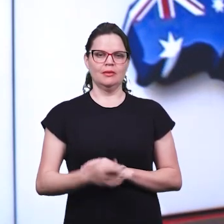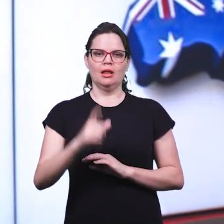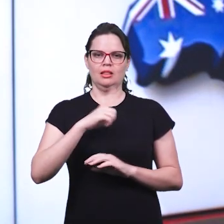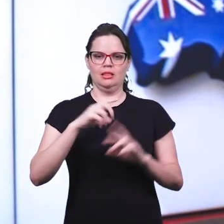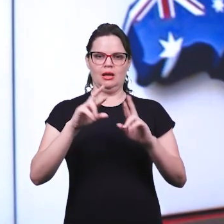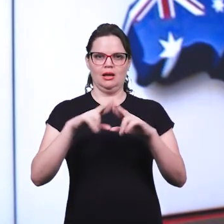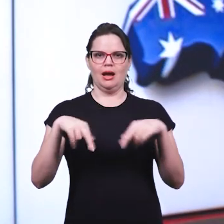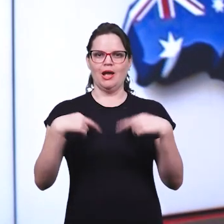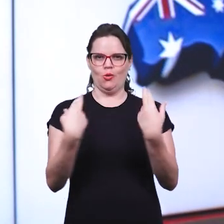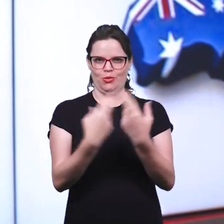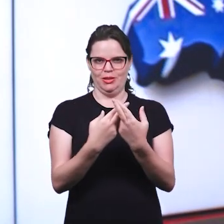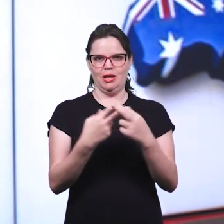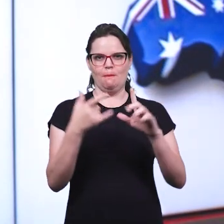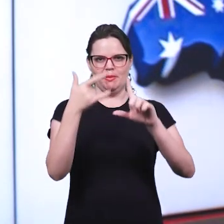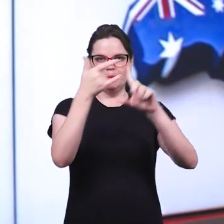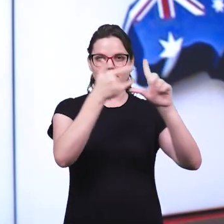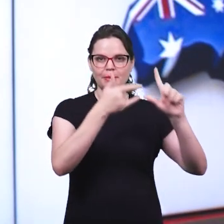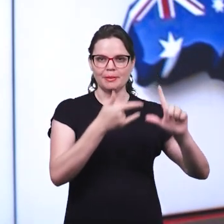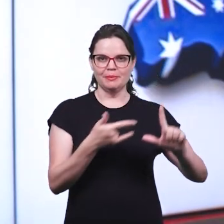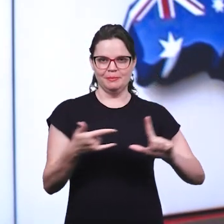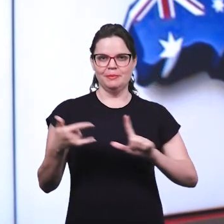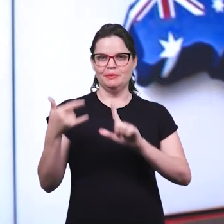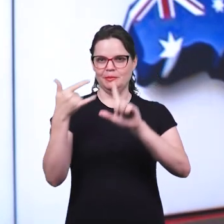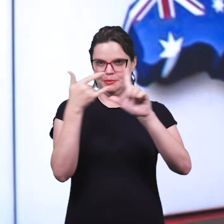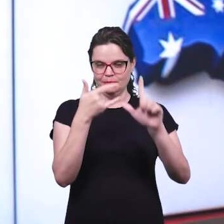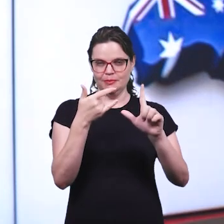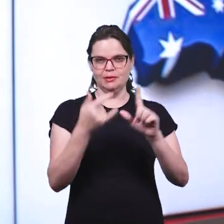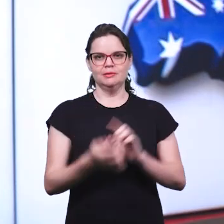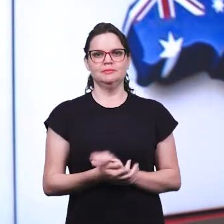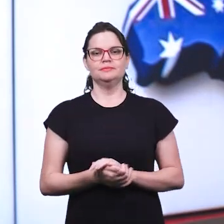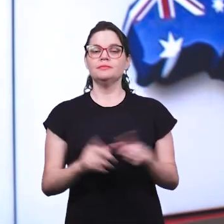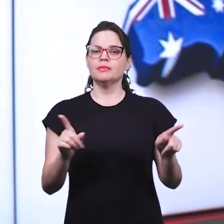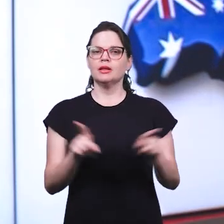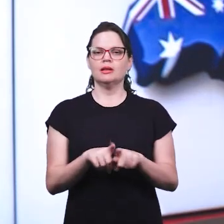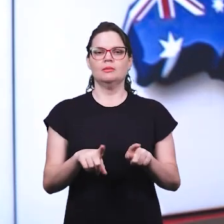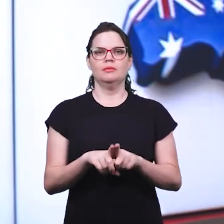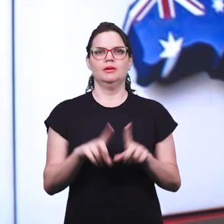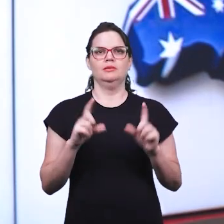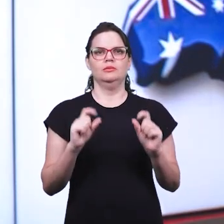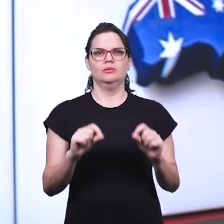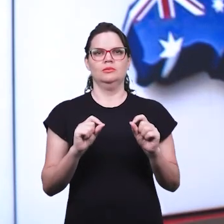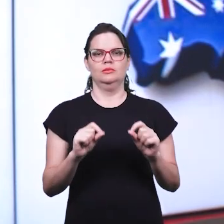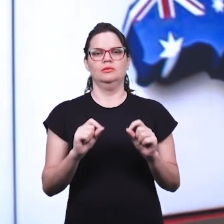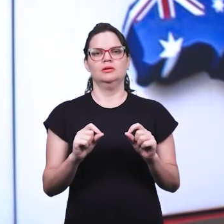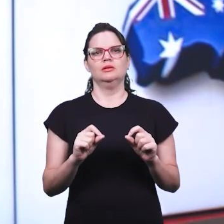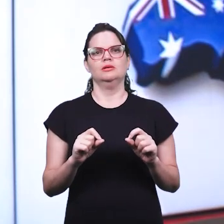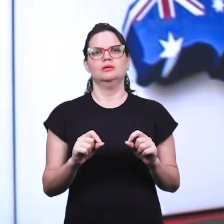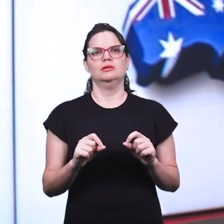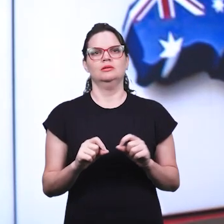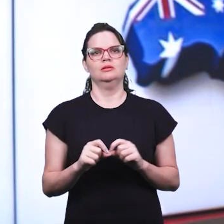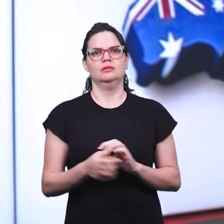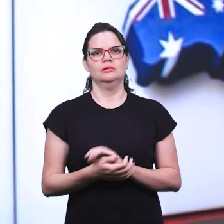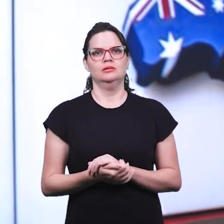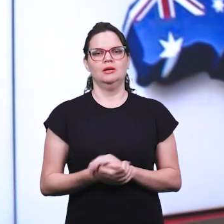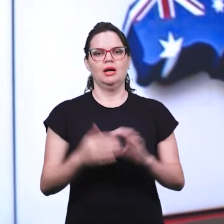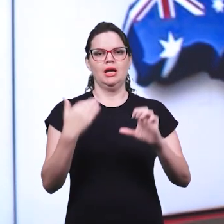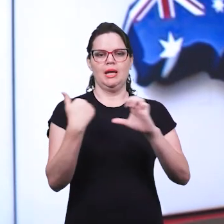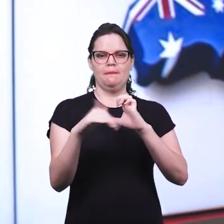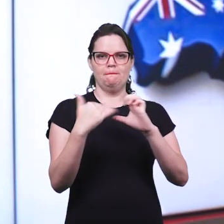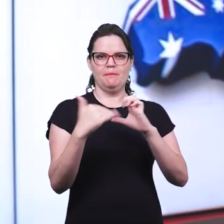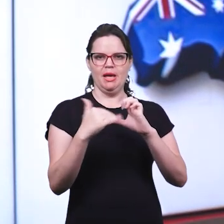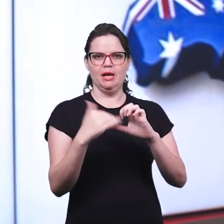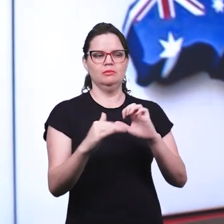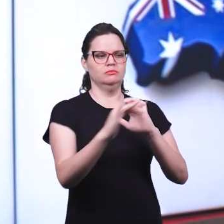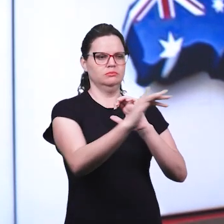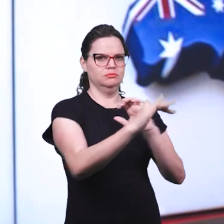reuniões, dessas conferências que realizamos com eles, nós também nos correspondemos frequentemente por e-mail. Eles